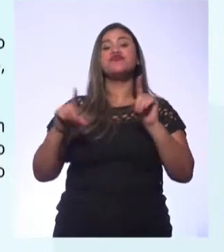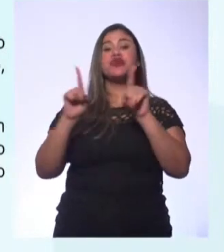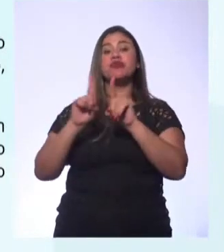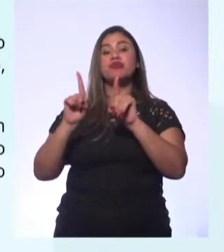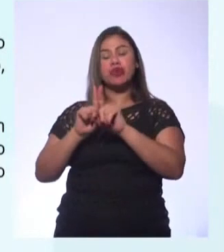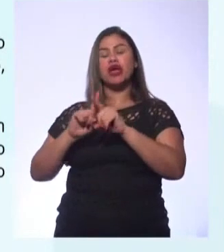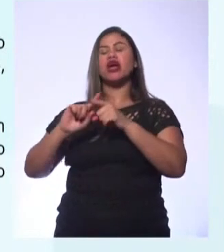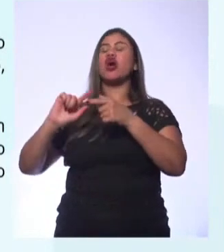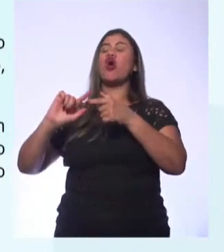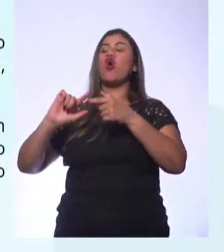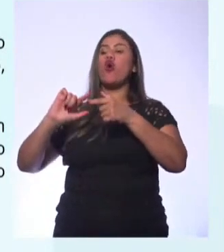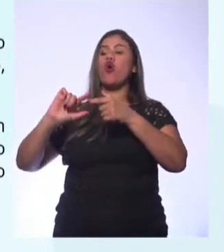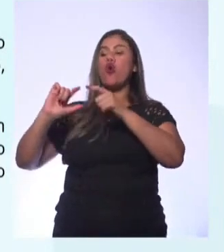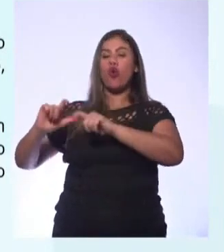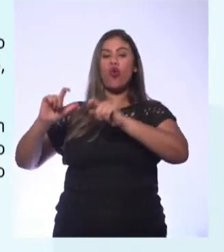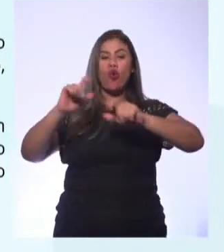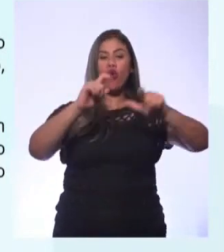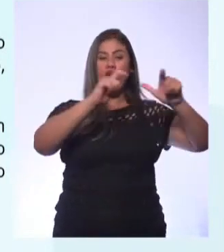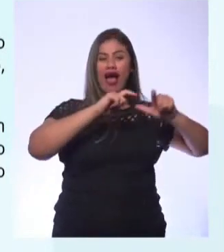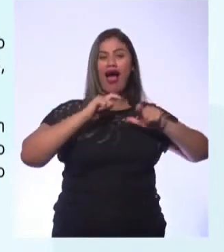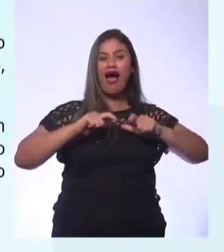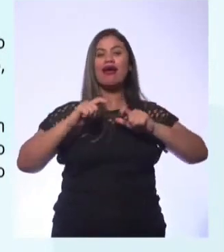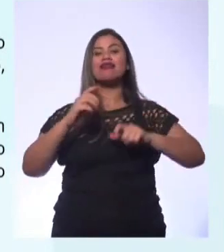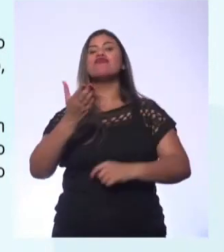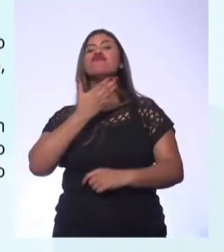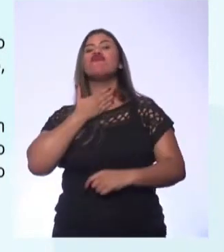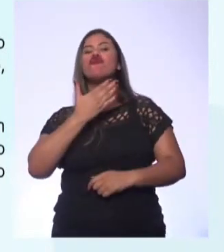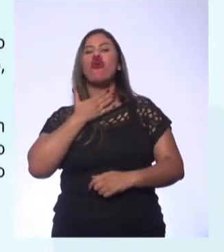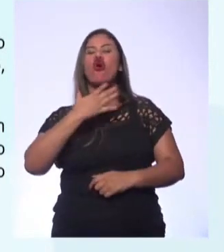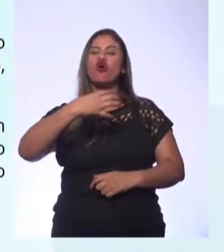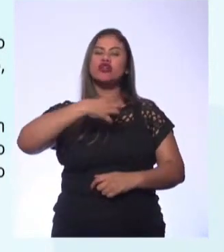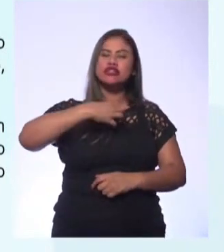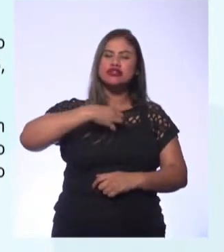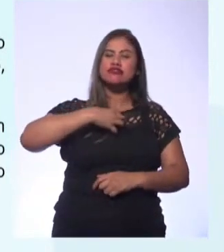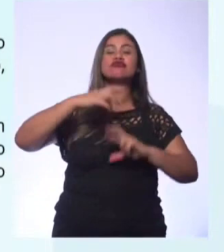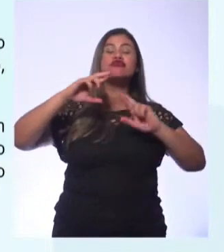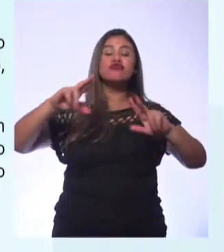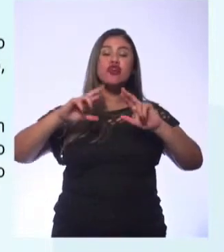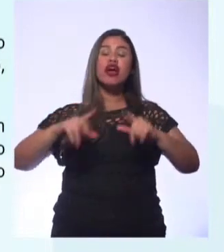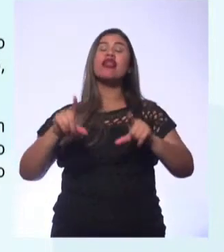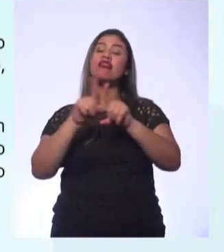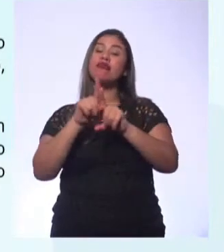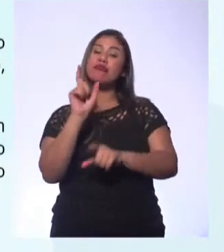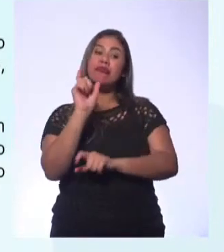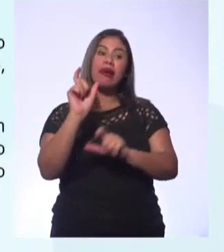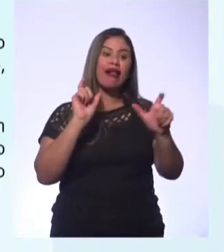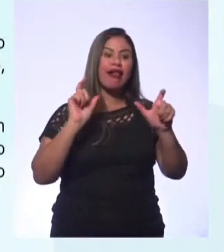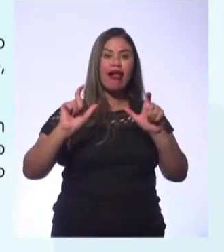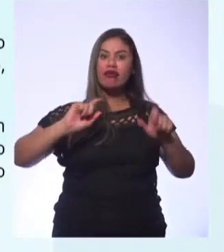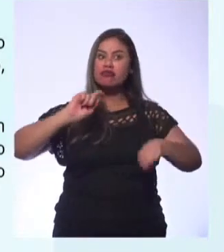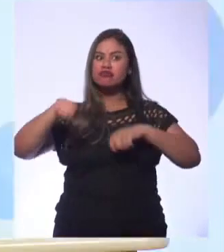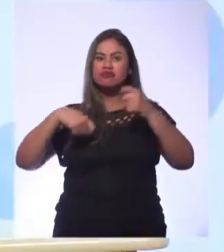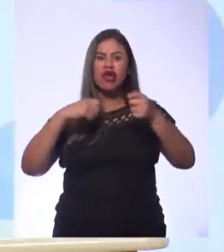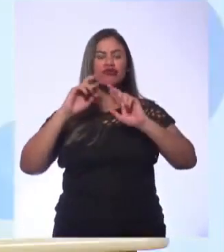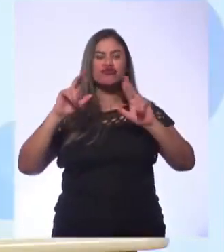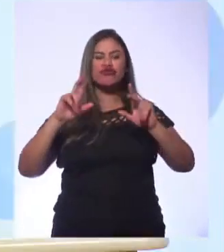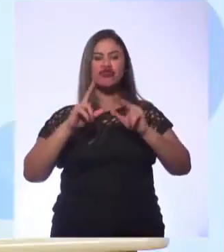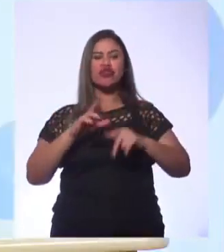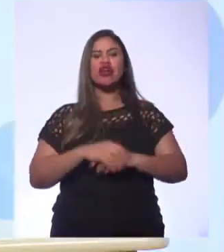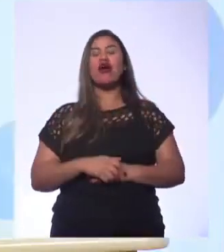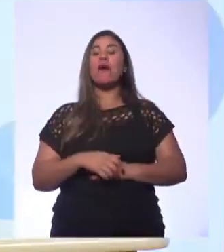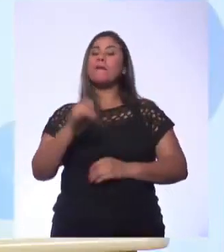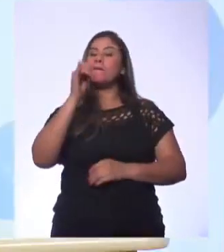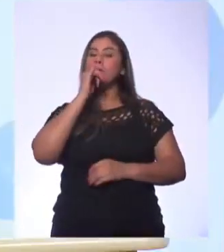região para outra, nós temos sotaques diferentes e até mesmo palavras diferentes para designar qualquer tipo de coisa. Eu cito sempre a Torre